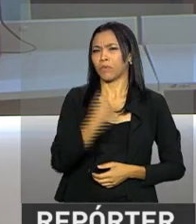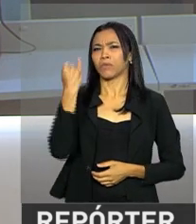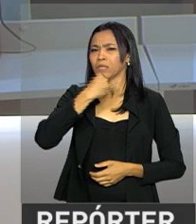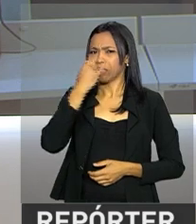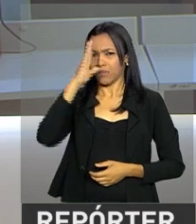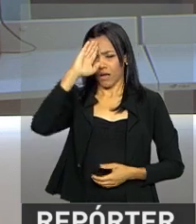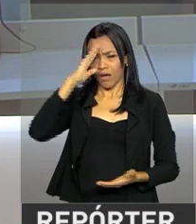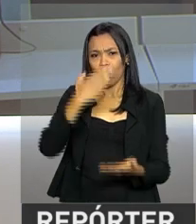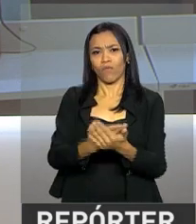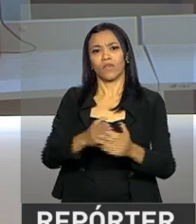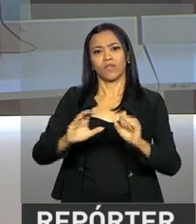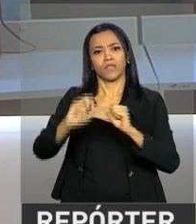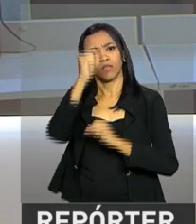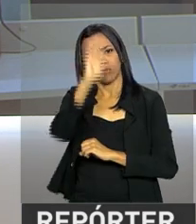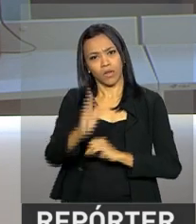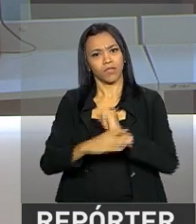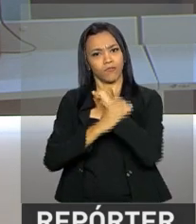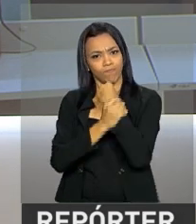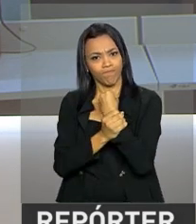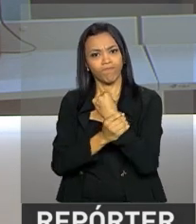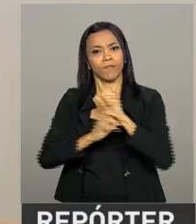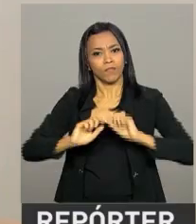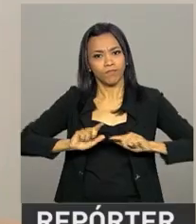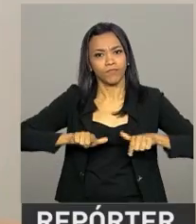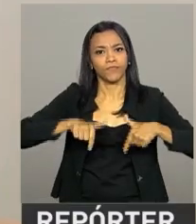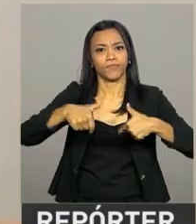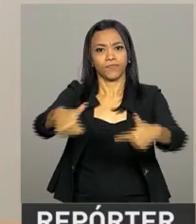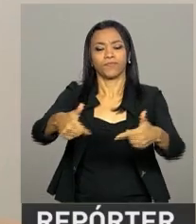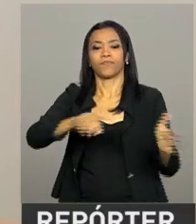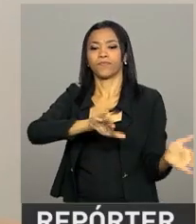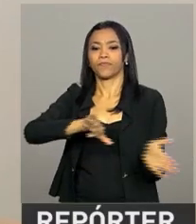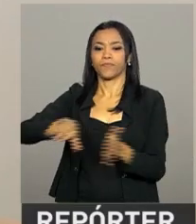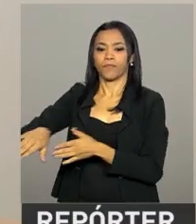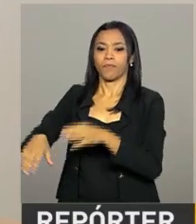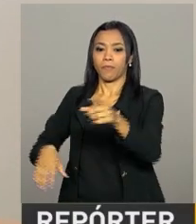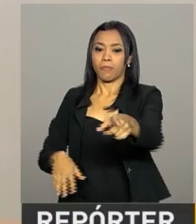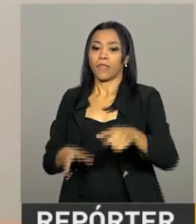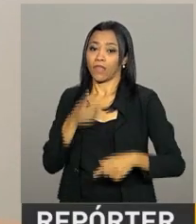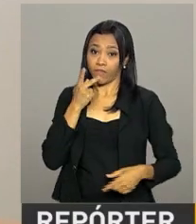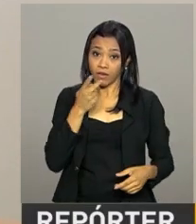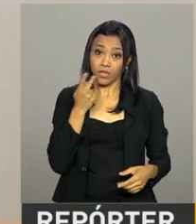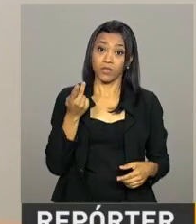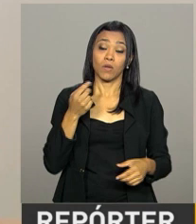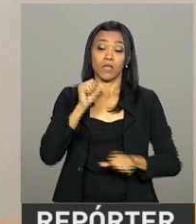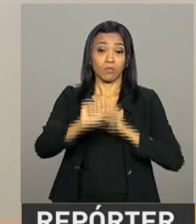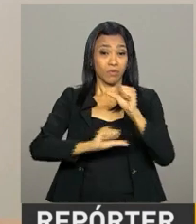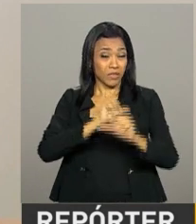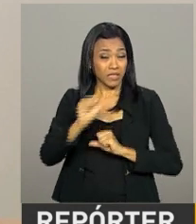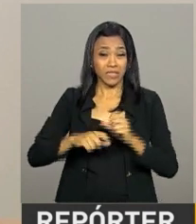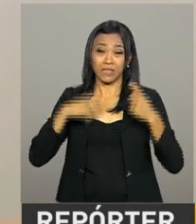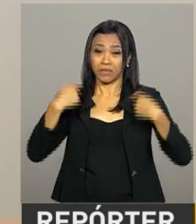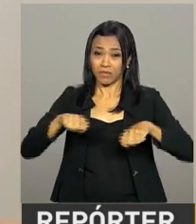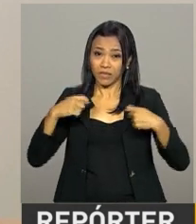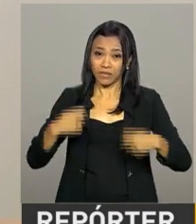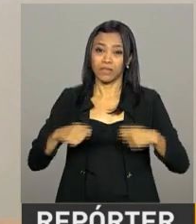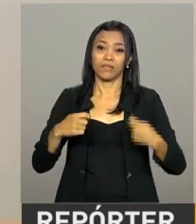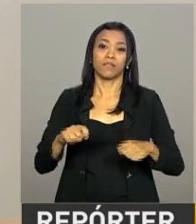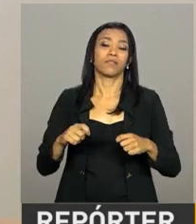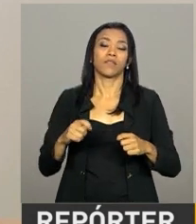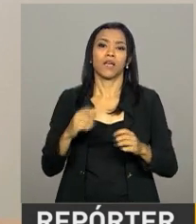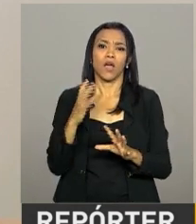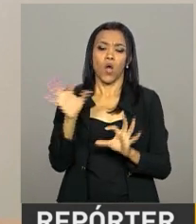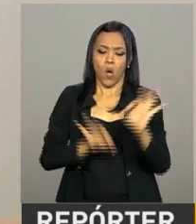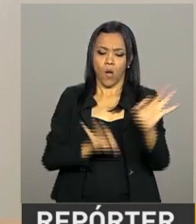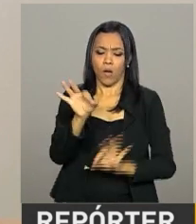a confiança e voltar a crescer. São reformas necessárias para pôr em ordem as contas públicas